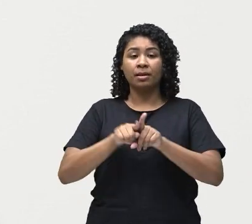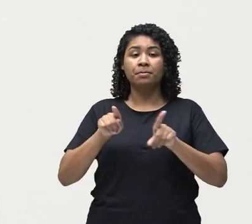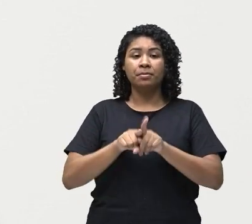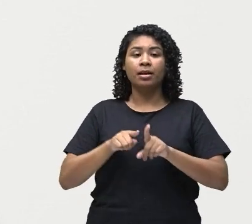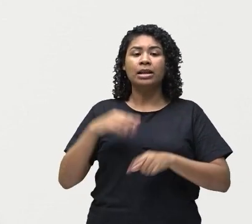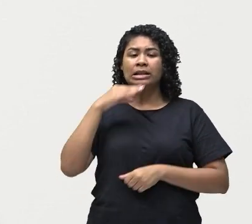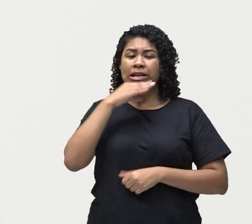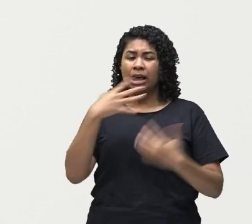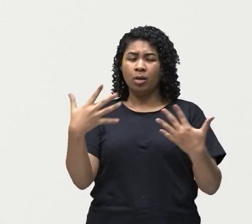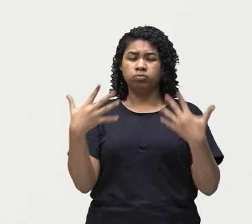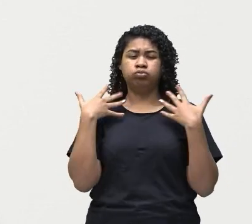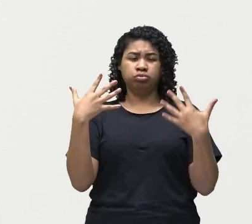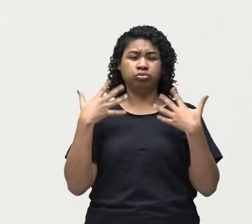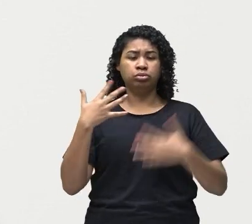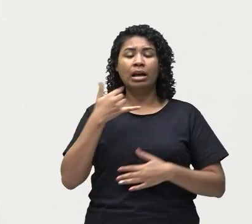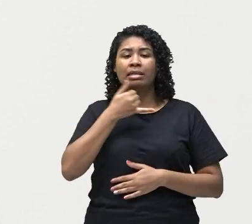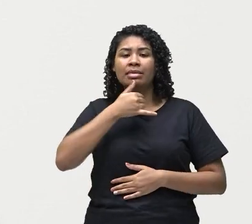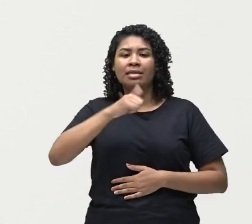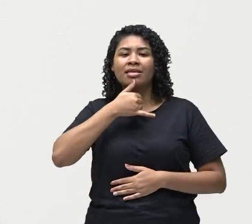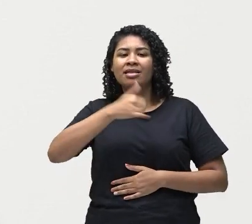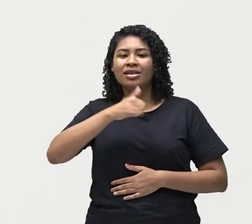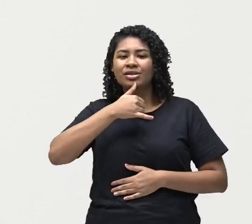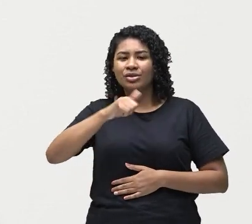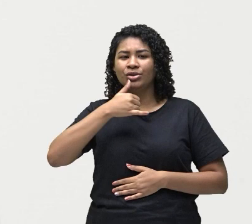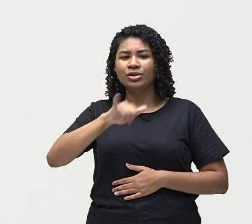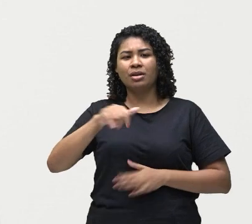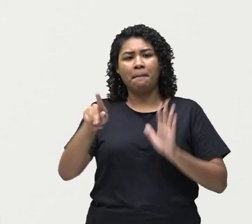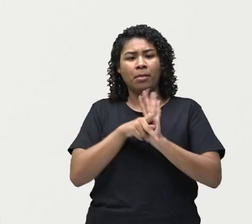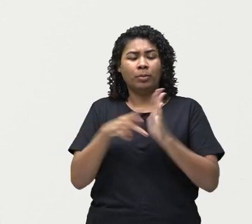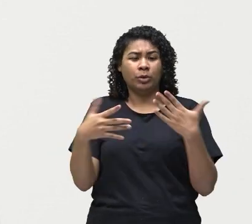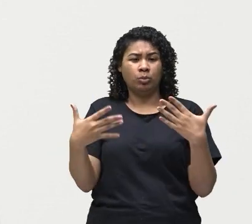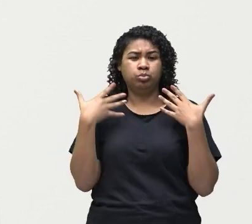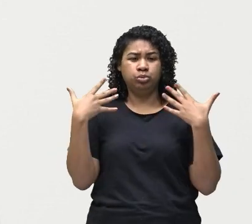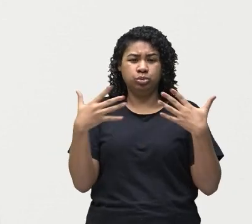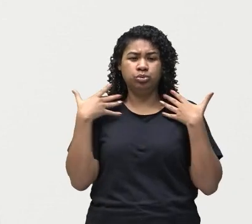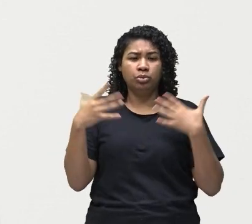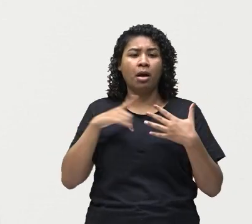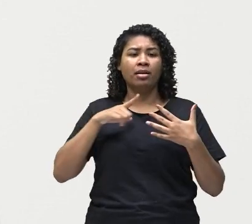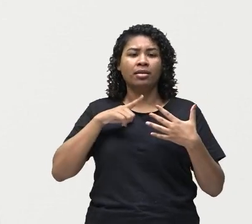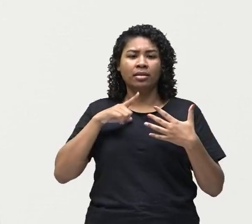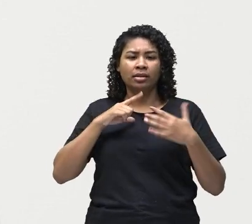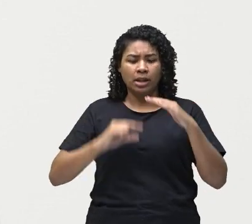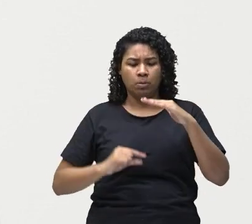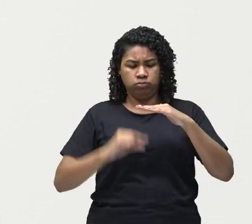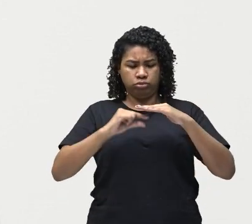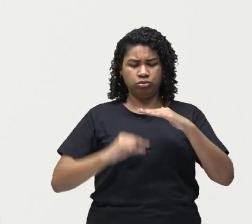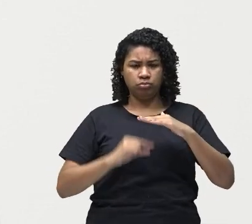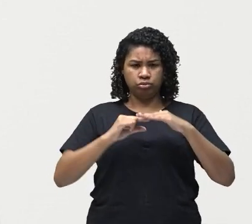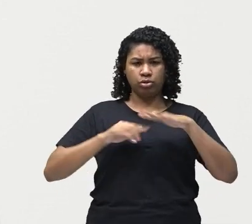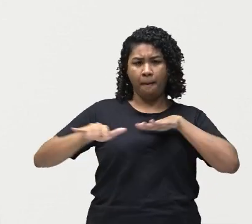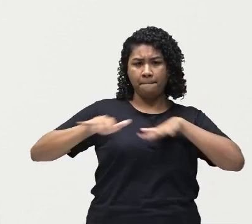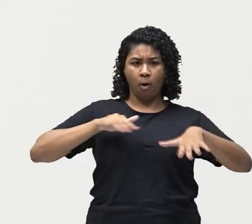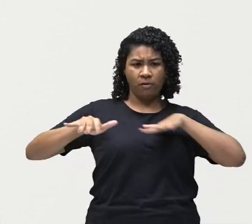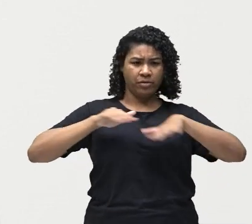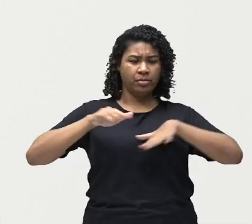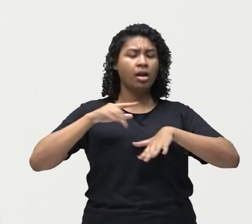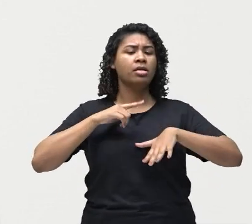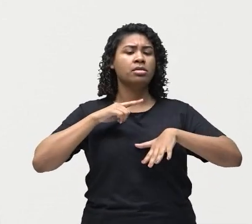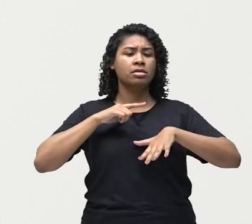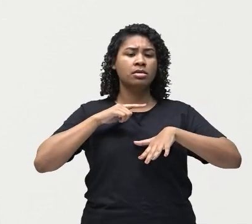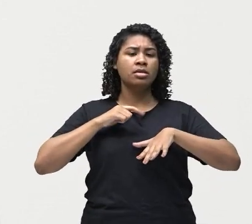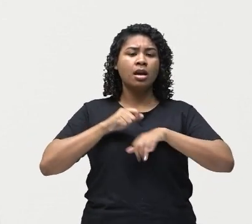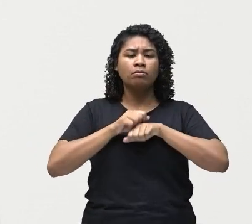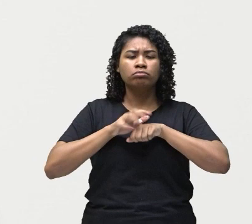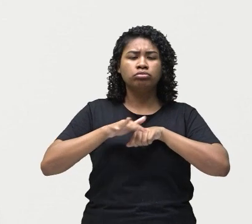calor da energia que não foi aproveitada gerado Ali pela fricção das peças mecânicas né então